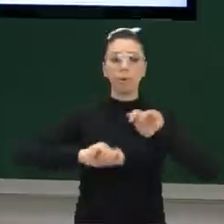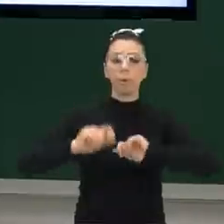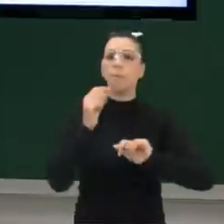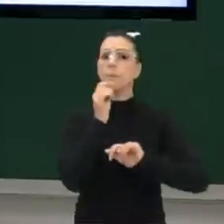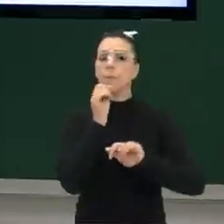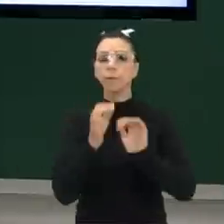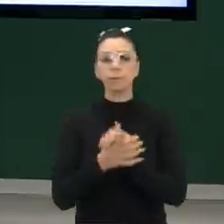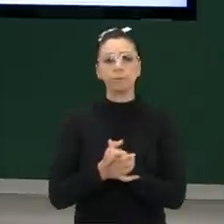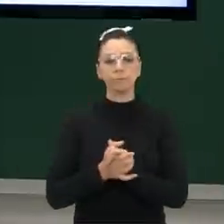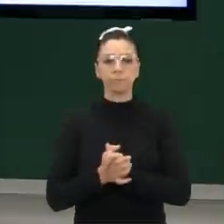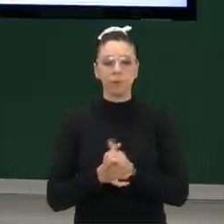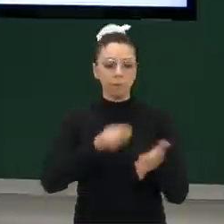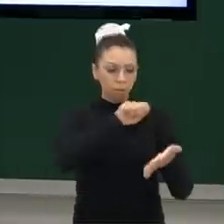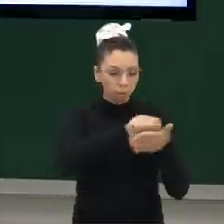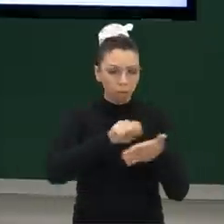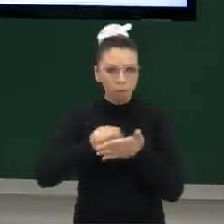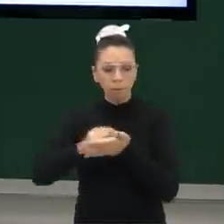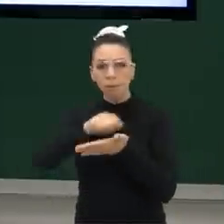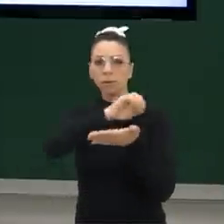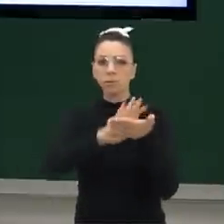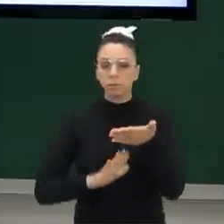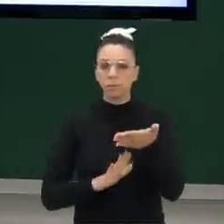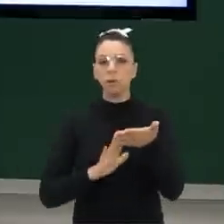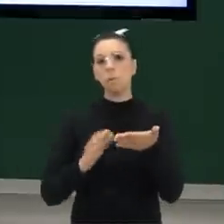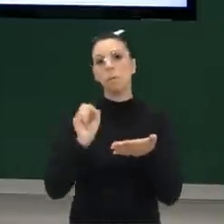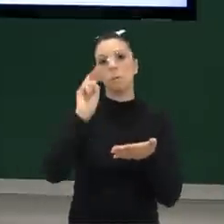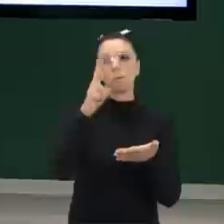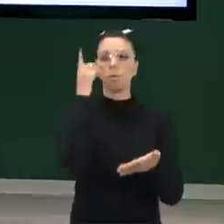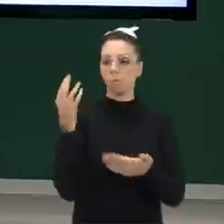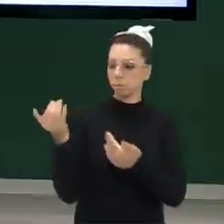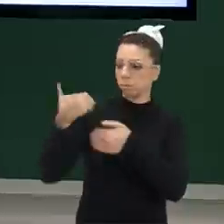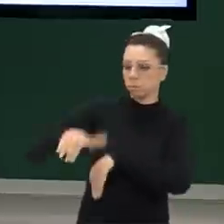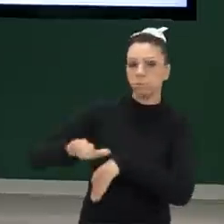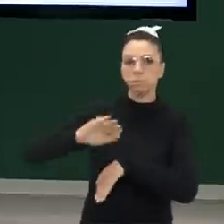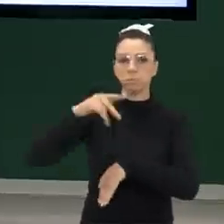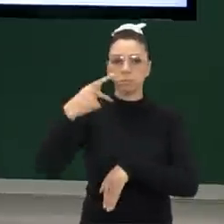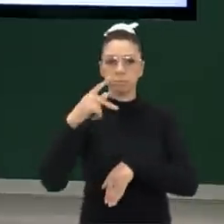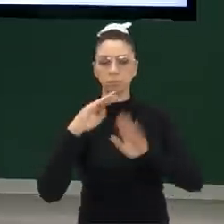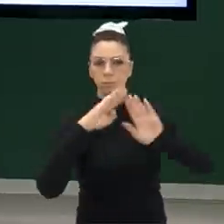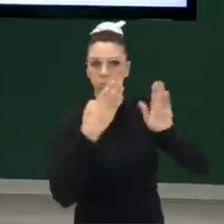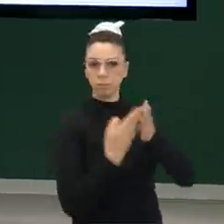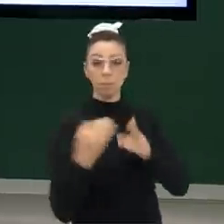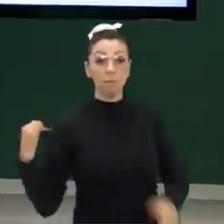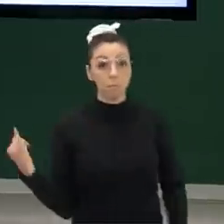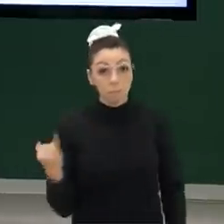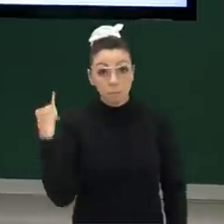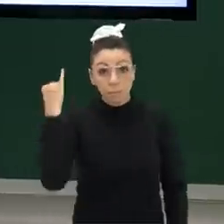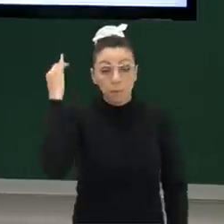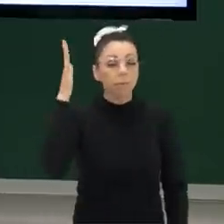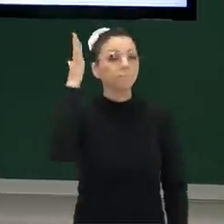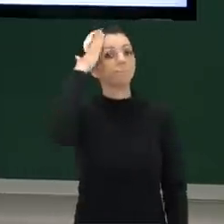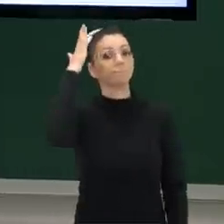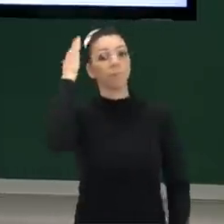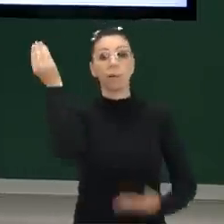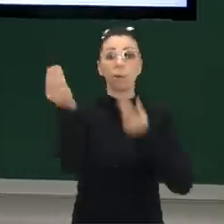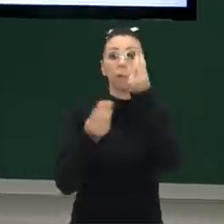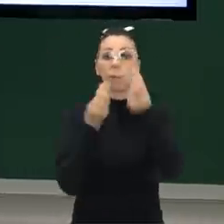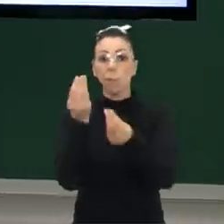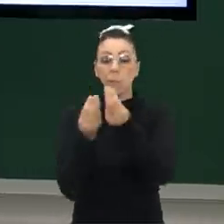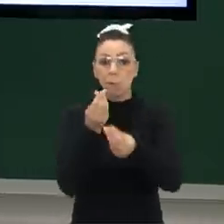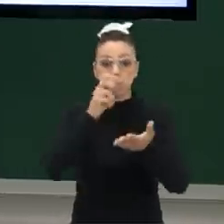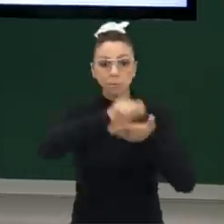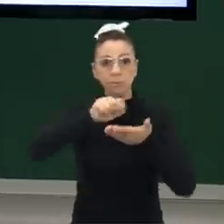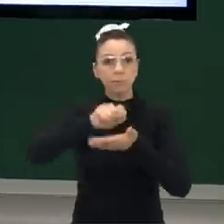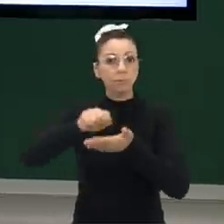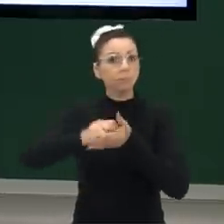a atividade ou na hora de você fazer uma avaliação na sua escola, é importante a gente saber escrever